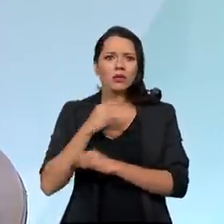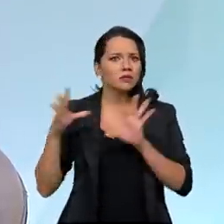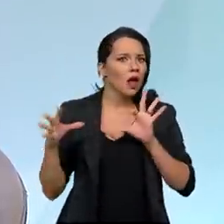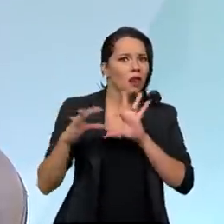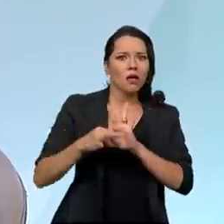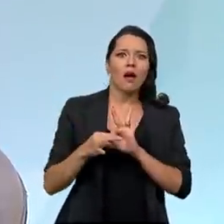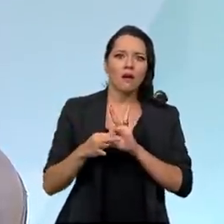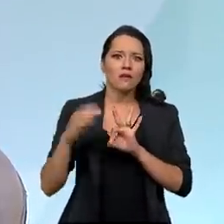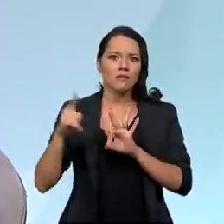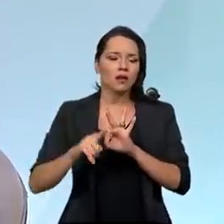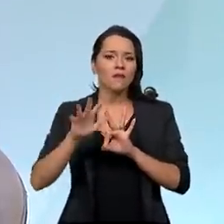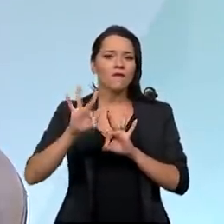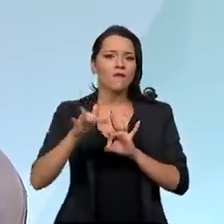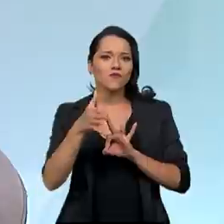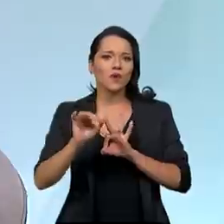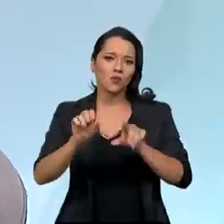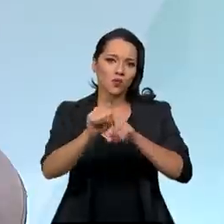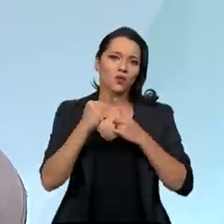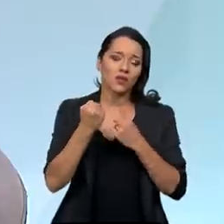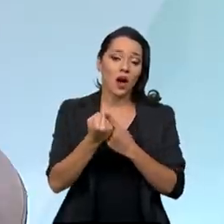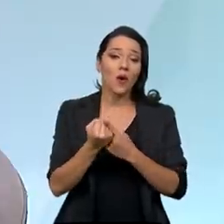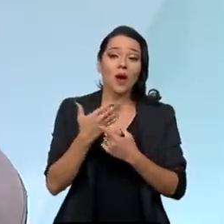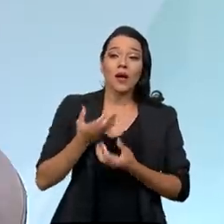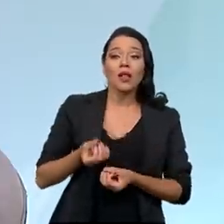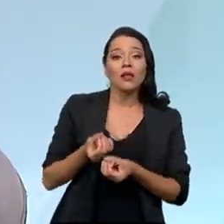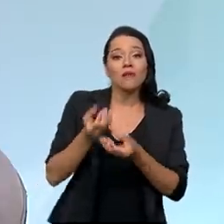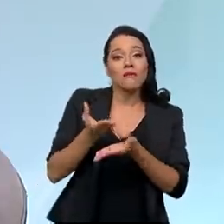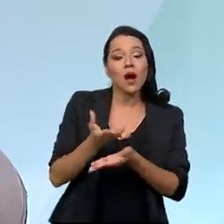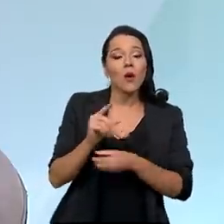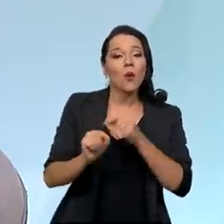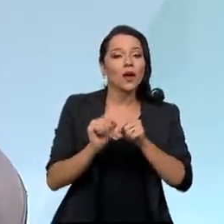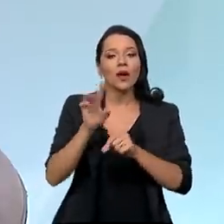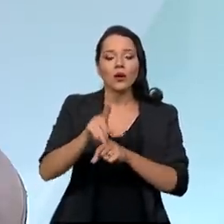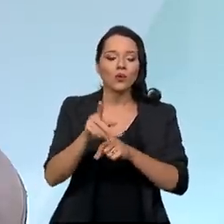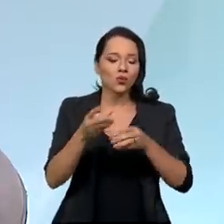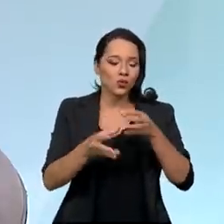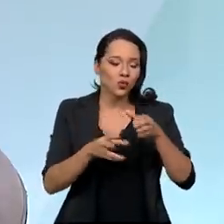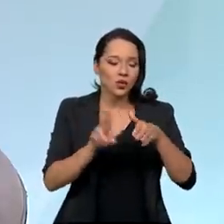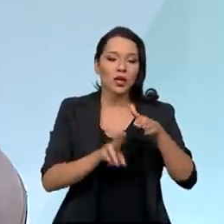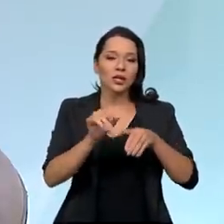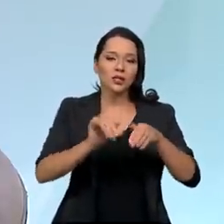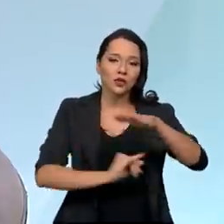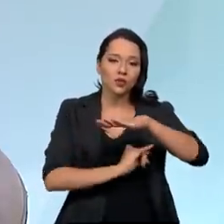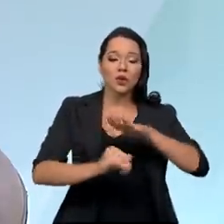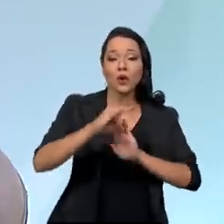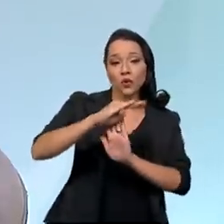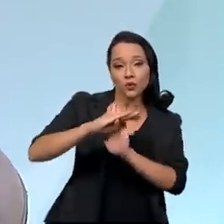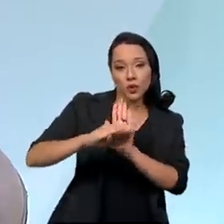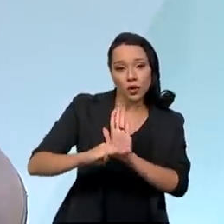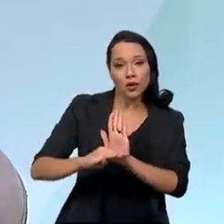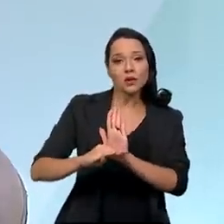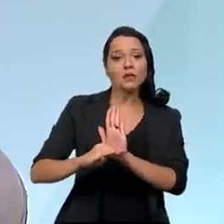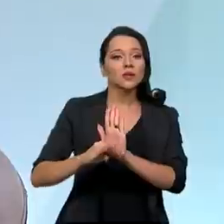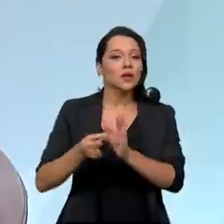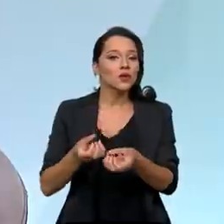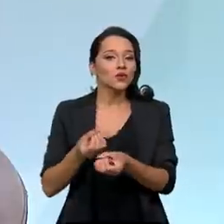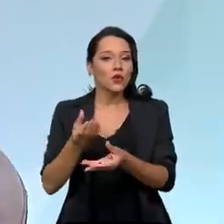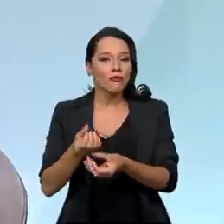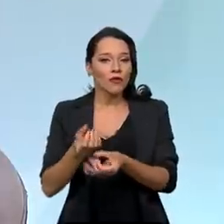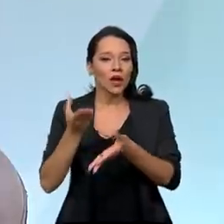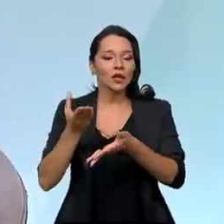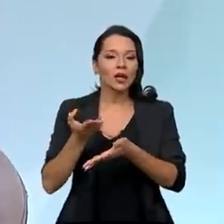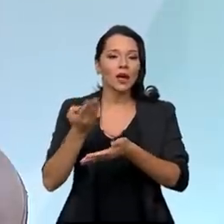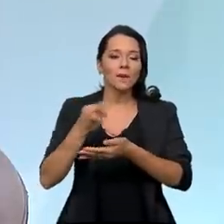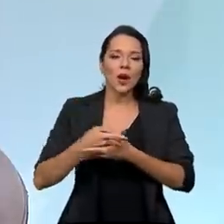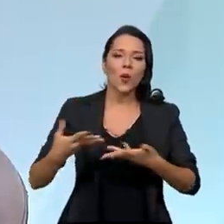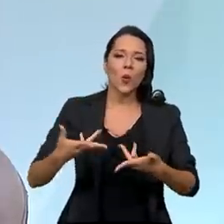função social, que é levar, por meio dessas instituições, os programas de oferta para